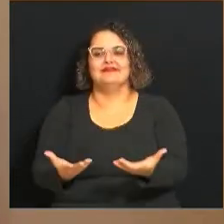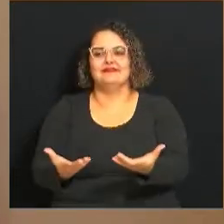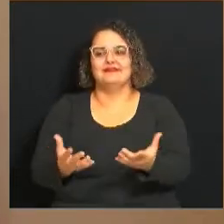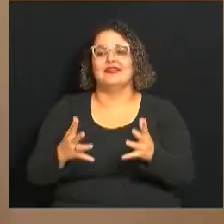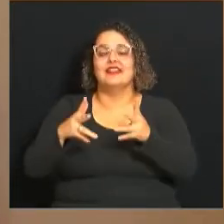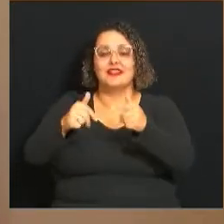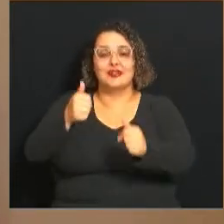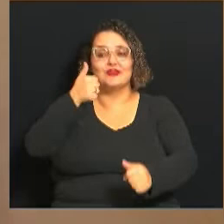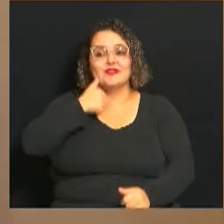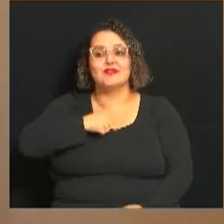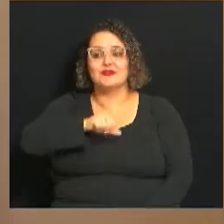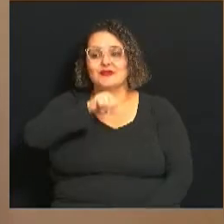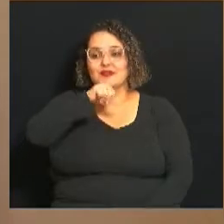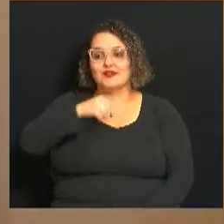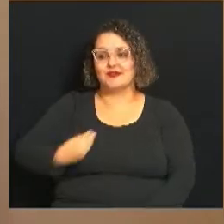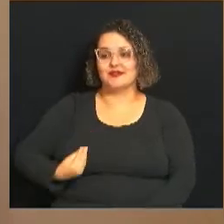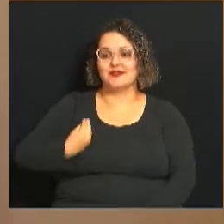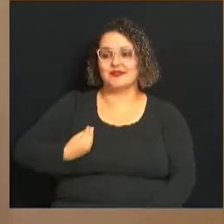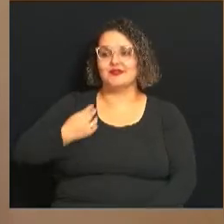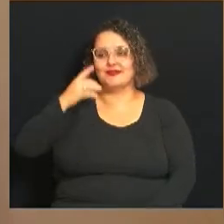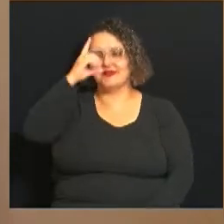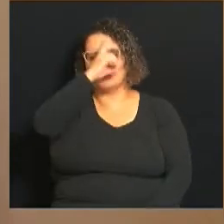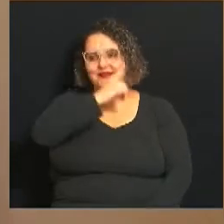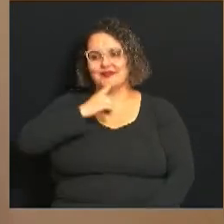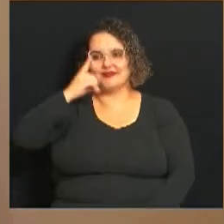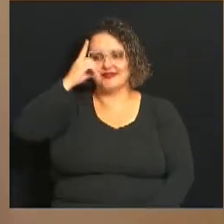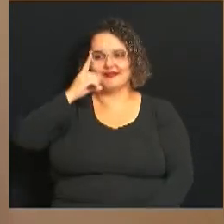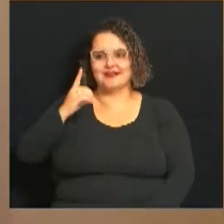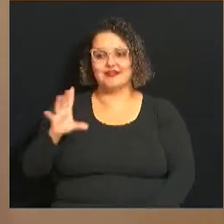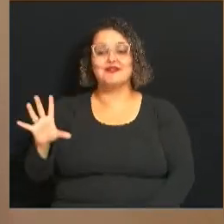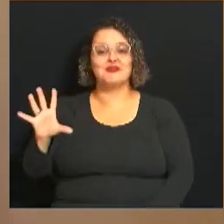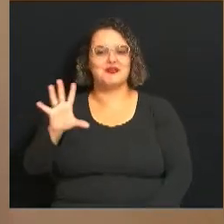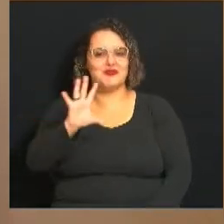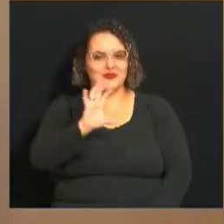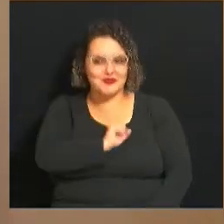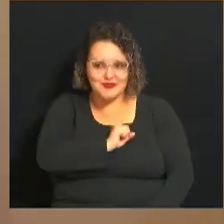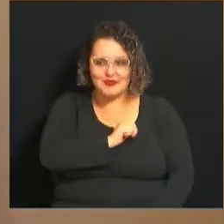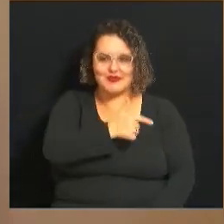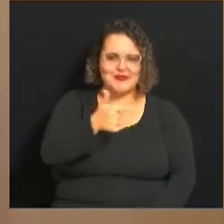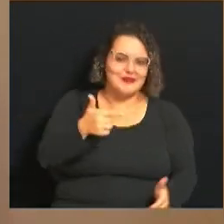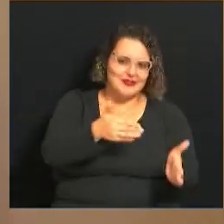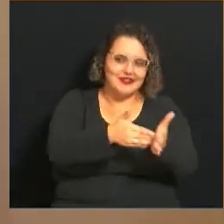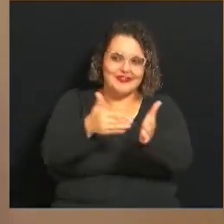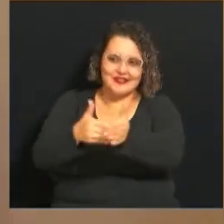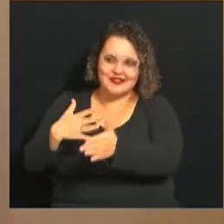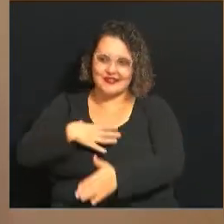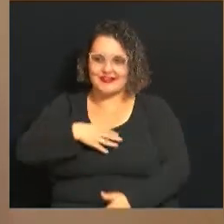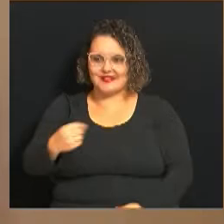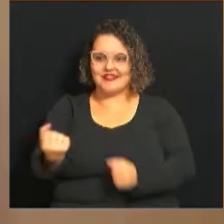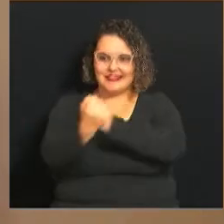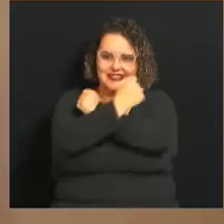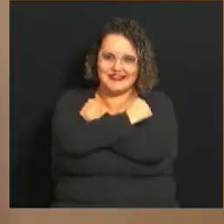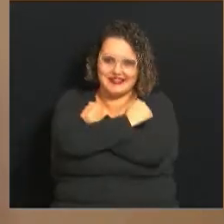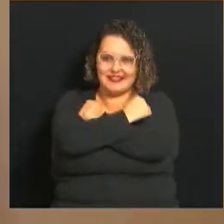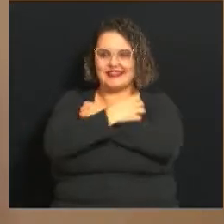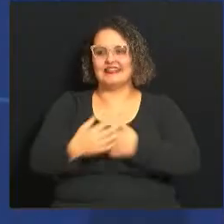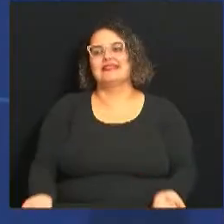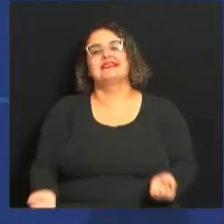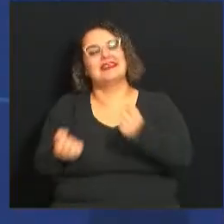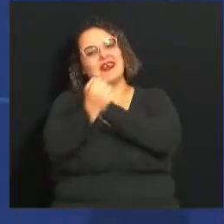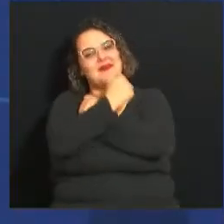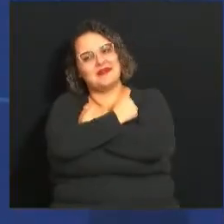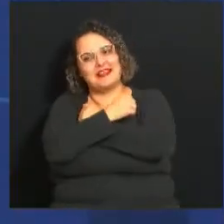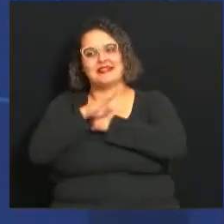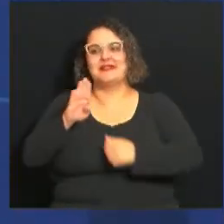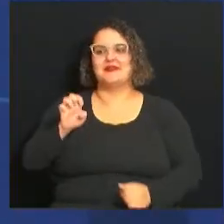mães vivam um domingo de um puro amor incondicional com os seus filhos. Um grande abraço. Grande abraço, Beatriz. Nós